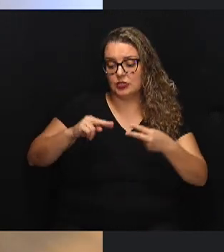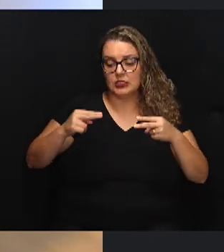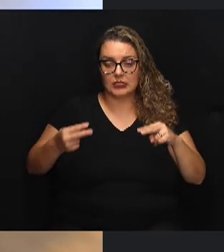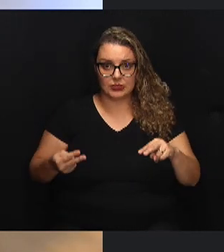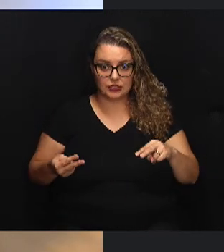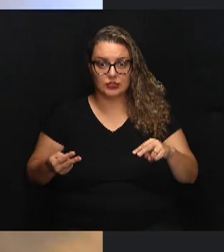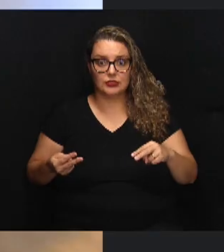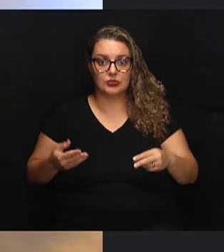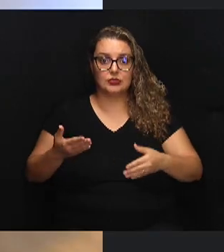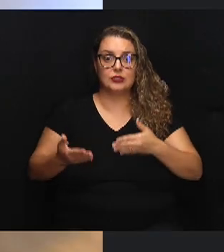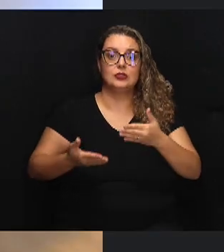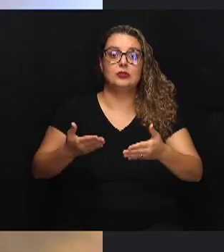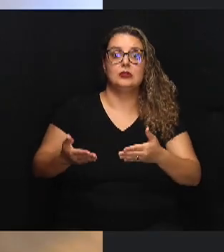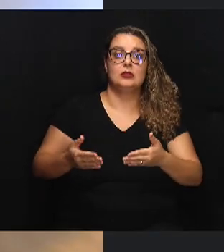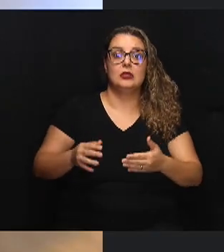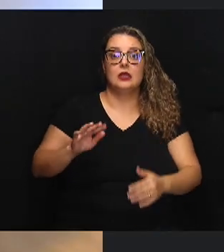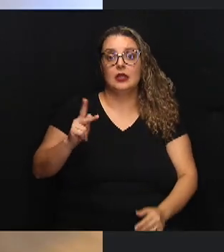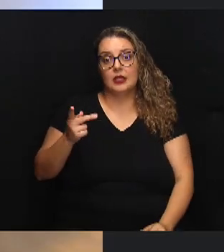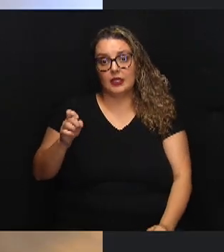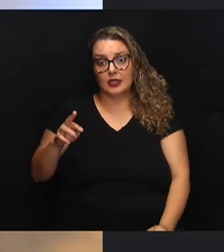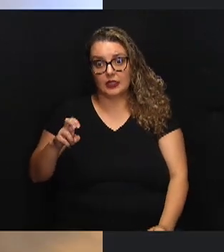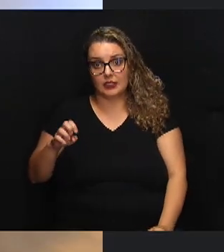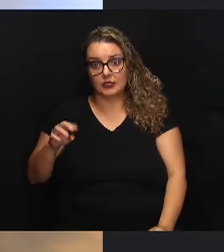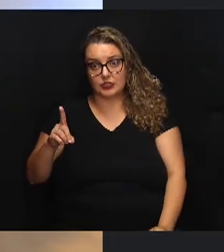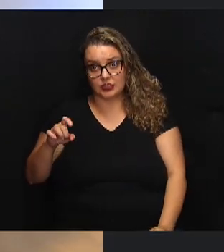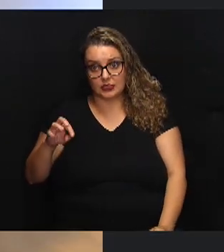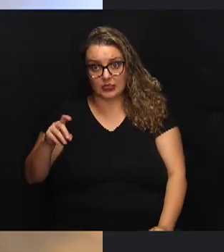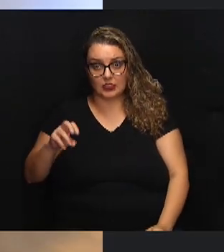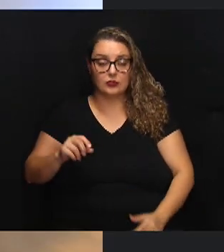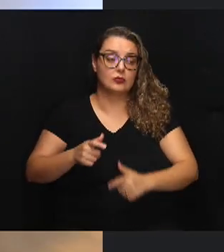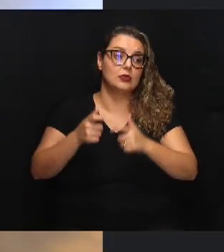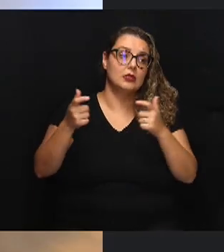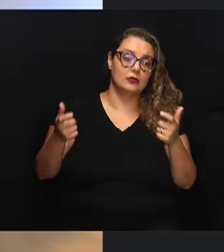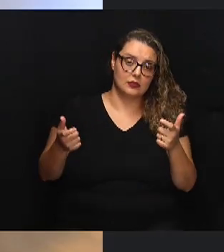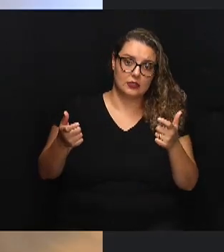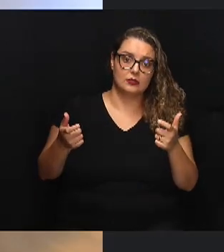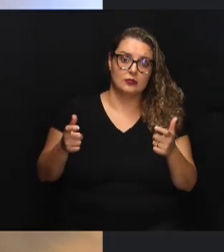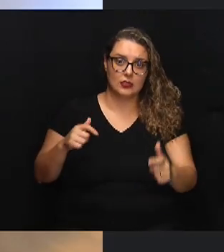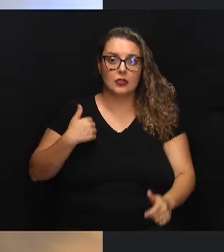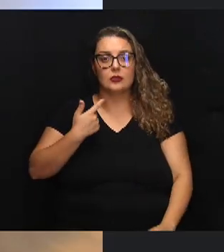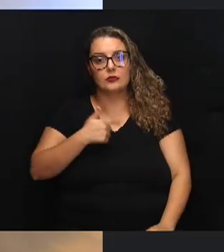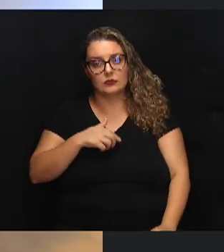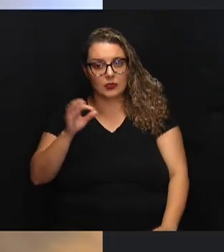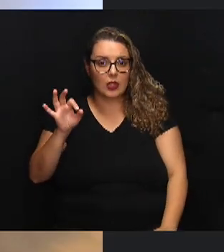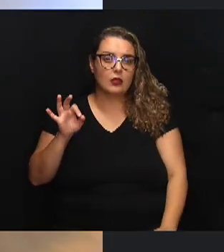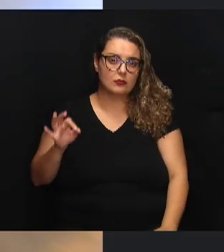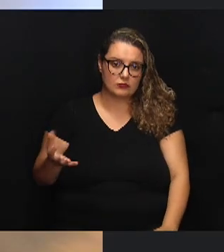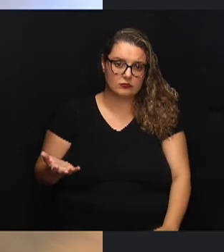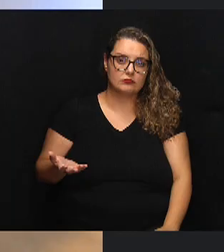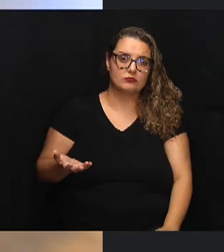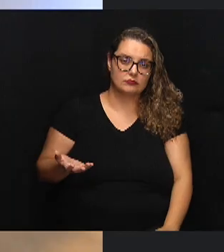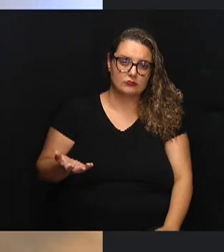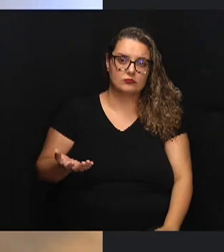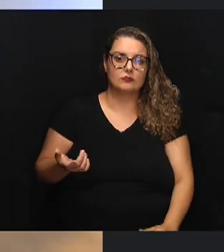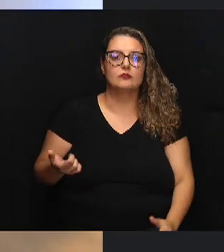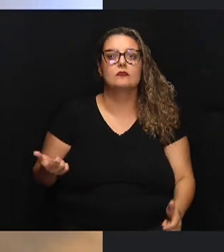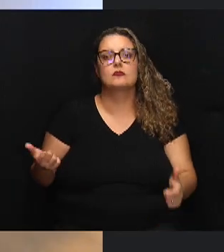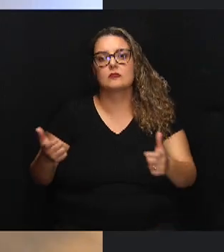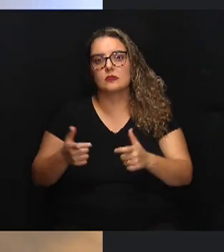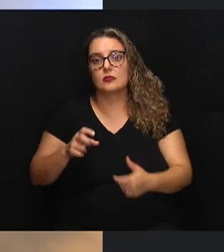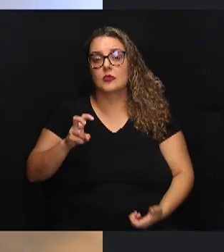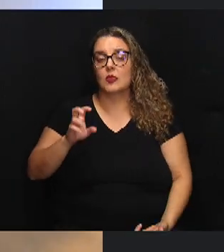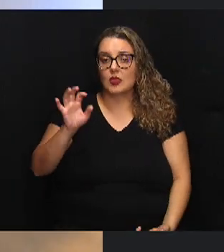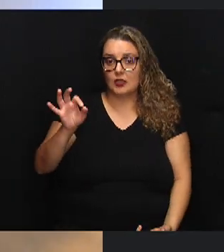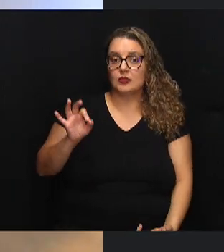tratar de um câncer hereditário, ele não é tão grande. Tá? Ela não é tão grande, a gente acaba tendo uma porcentagem aí inferior a 5%